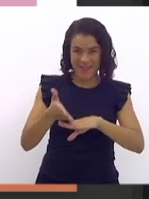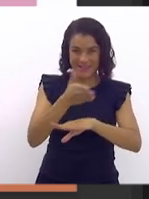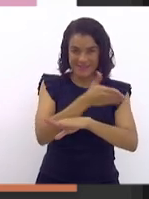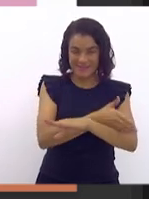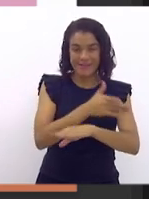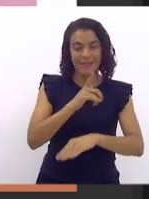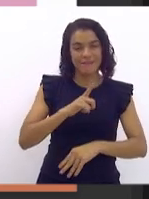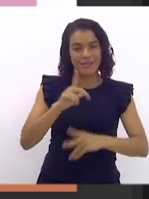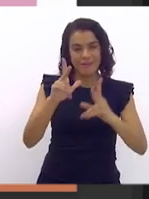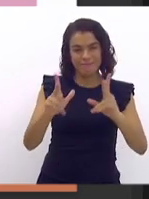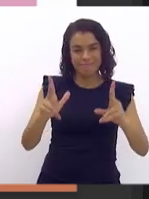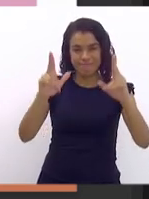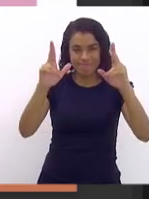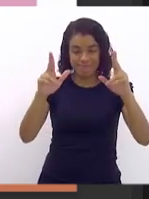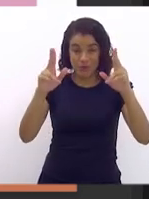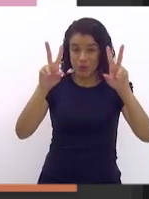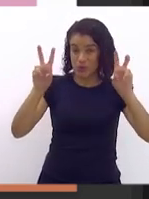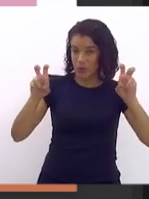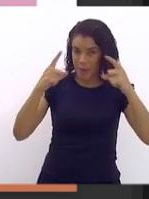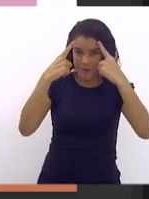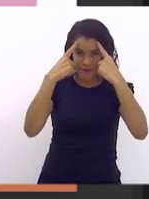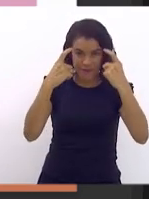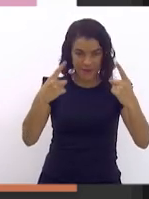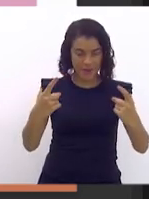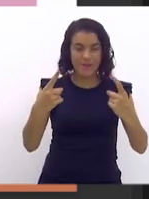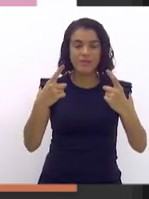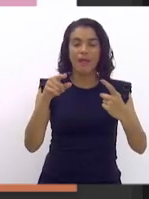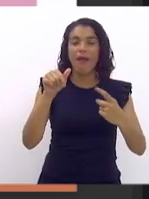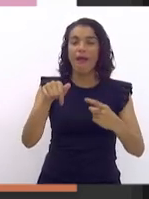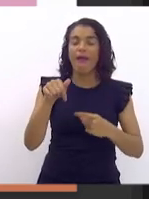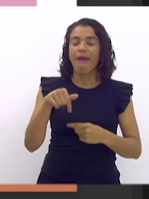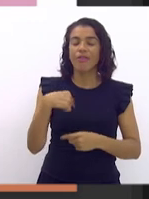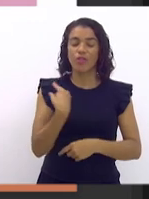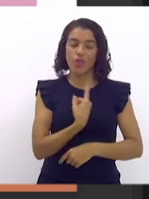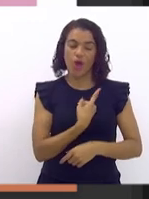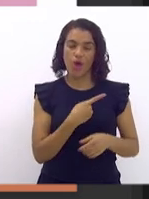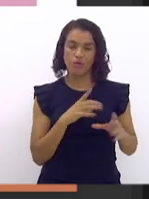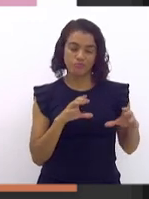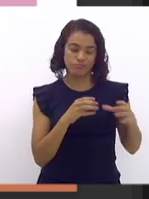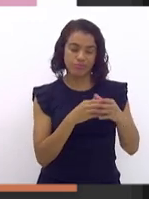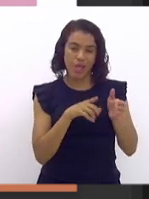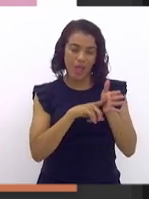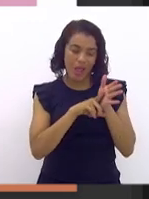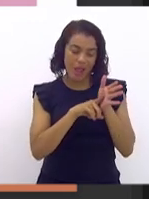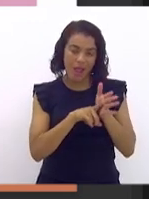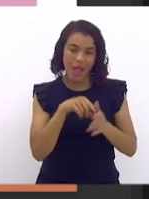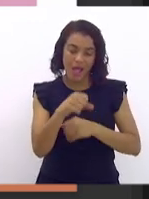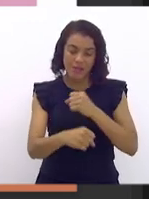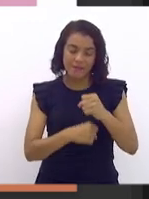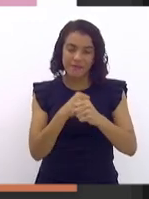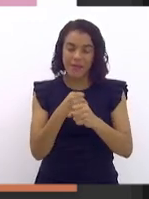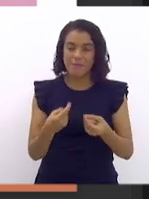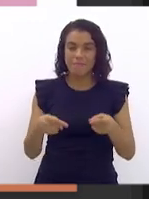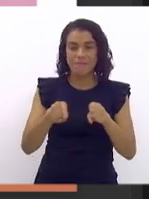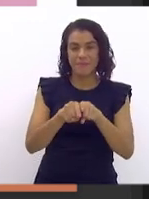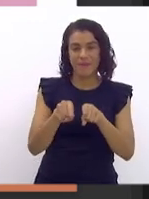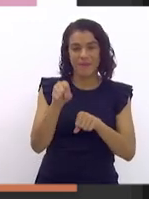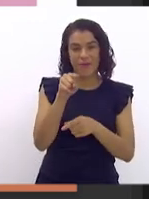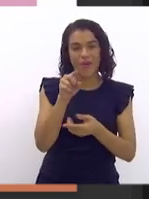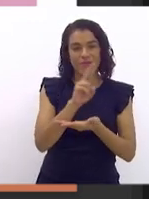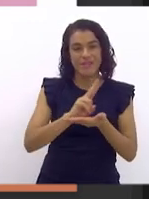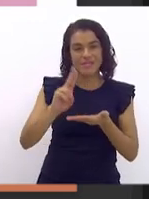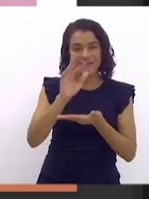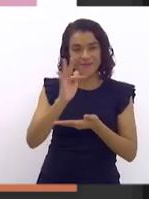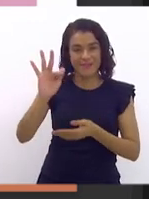vai ter esse recorte também de violência, é a pesquisa que nós vamos fazer a partir do ano que vem, em parceria com a Universidade Federal de